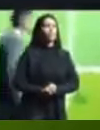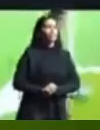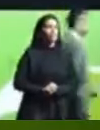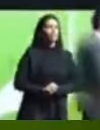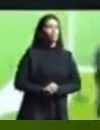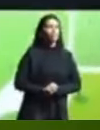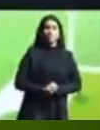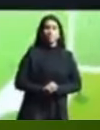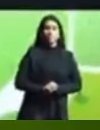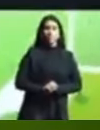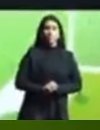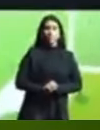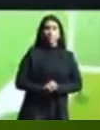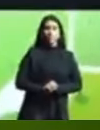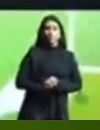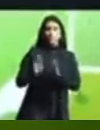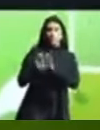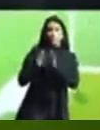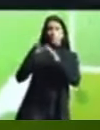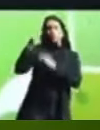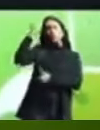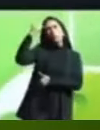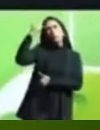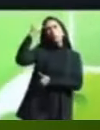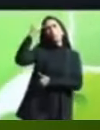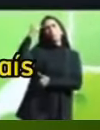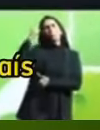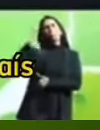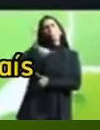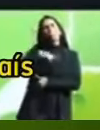Vamos voltar para casa sabendo que nós vamos